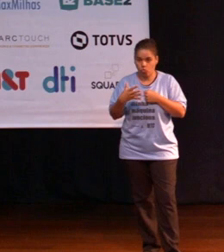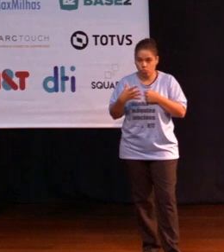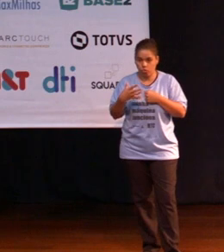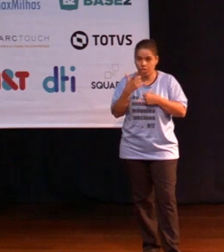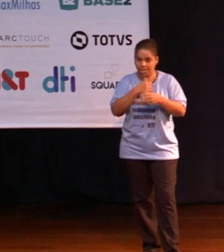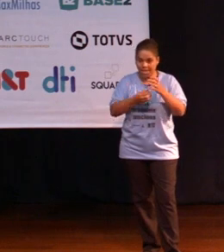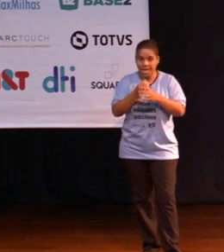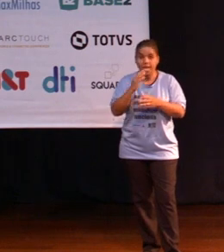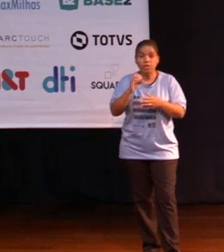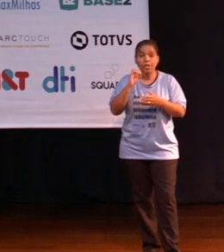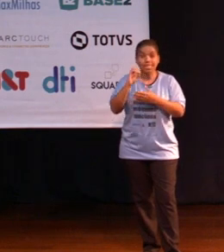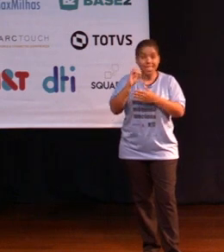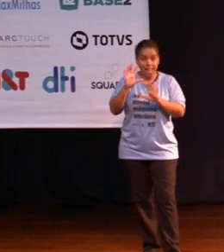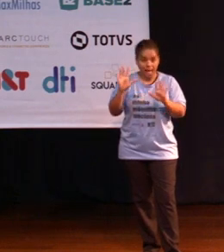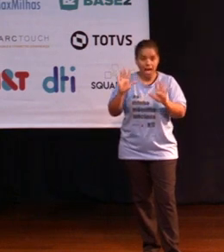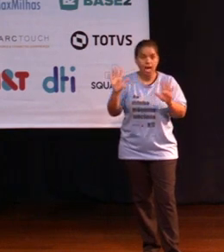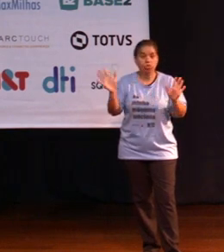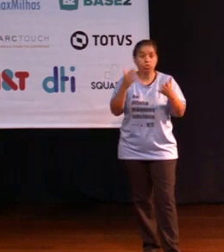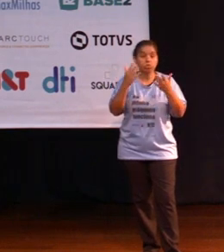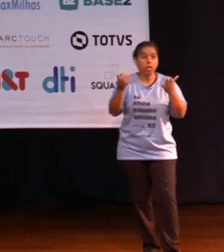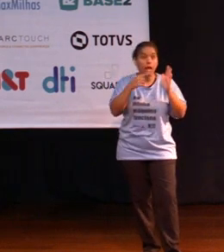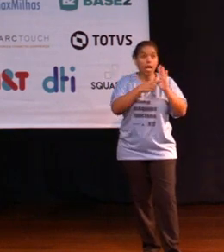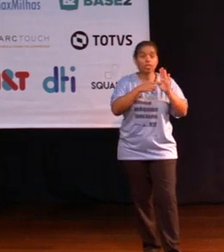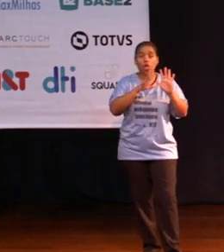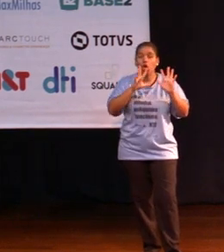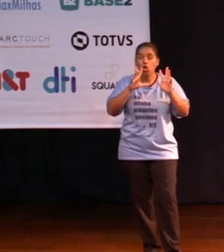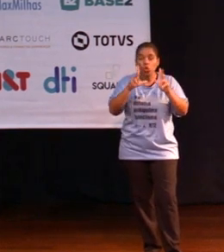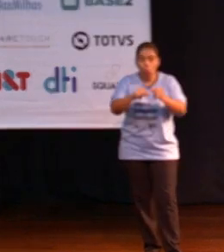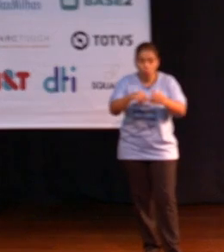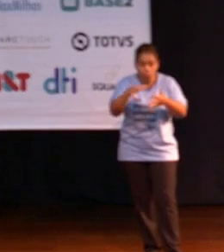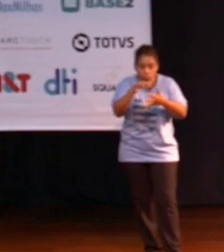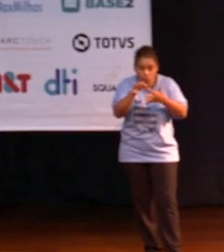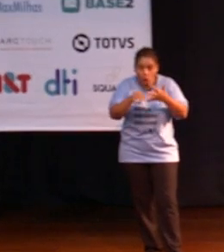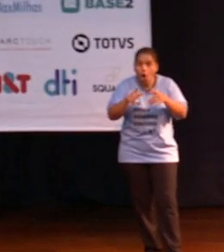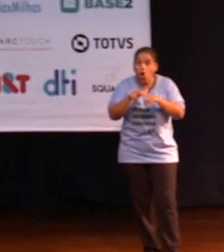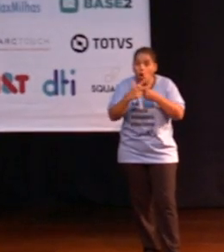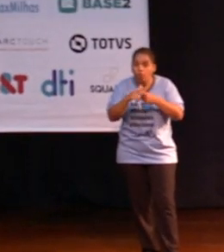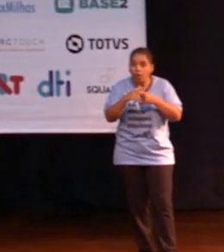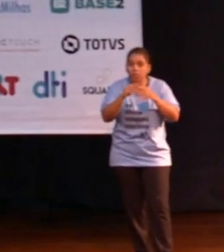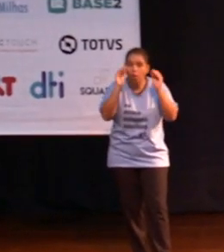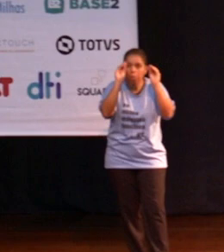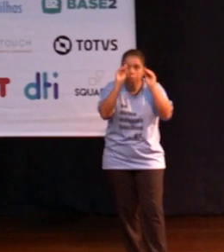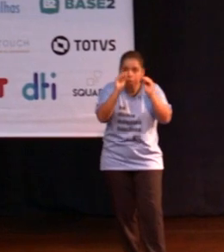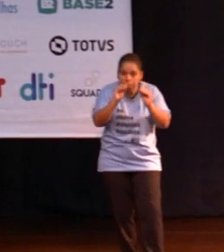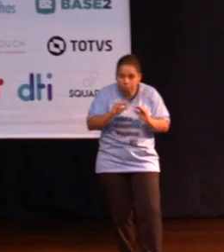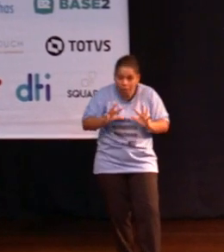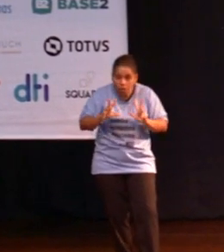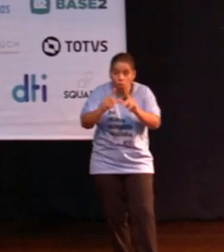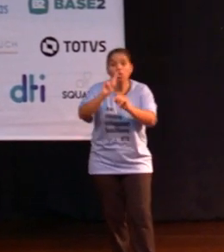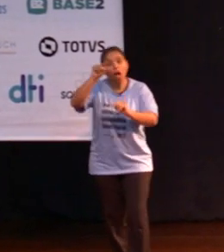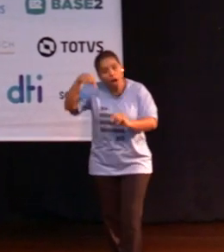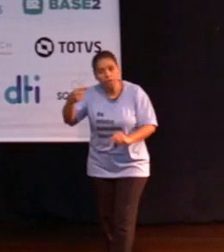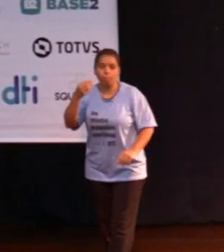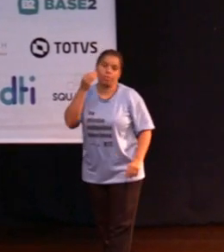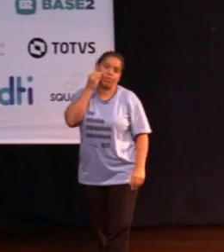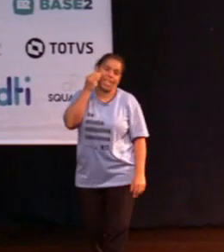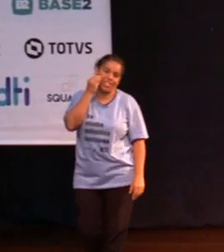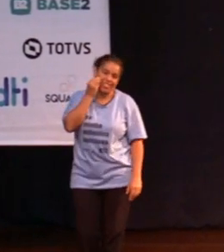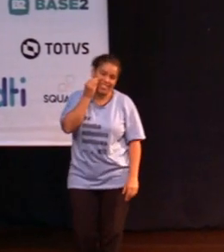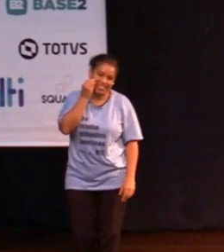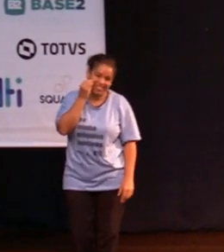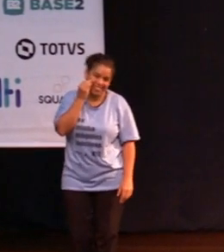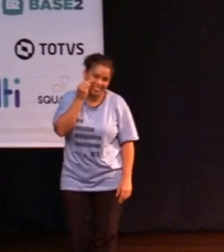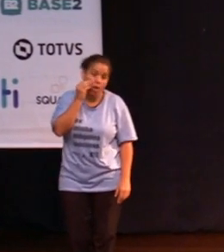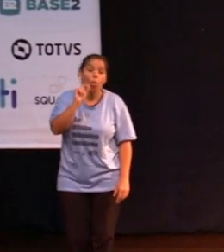trago ele à tona configuro tudo que eu quero configurar e depois de seu teste o que é o teste